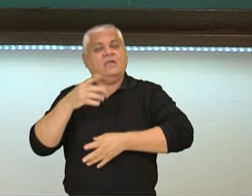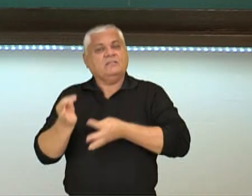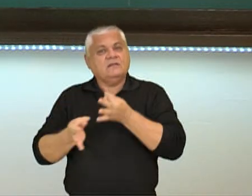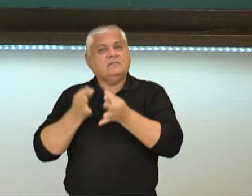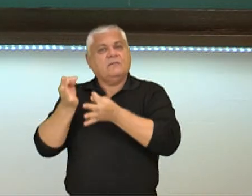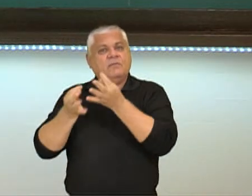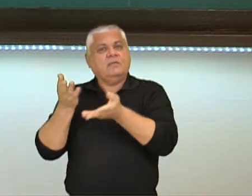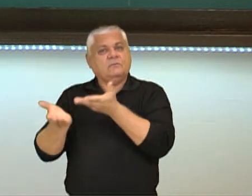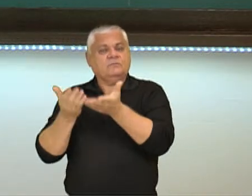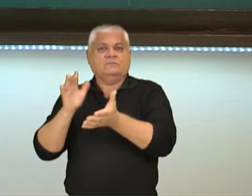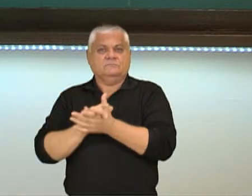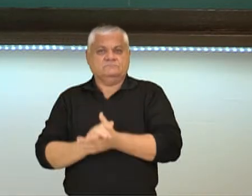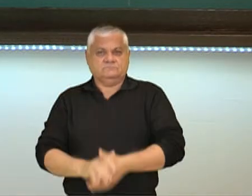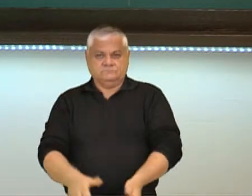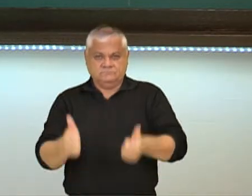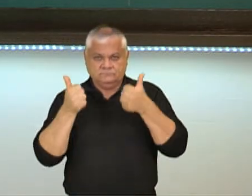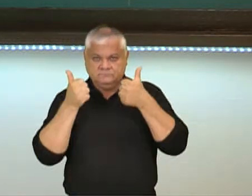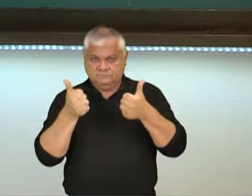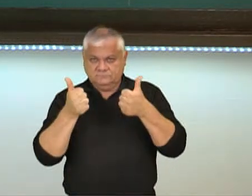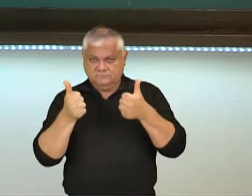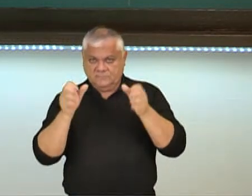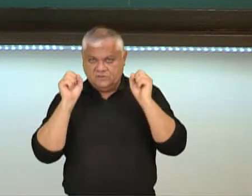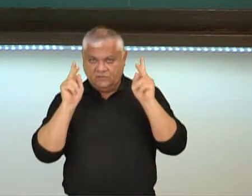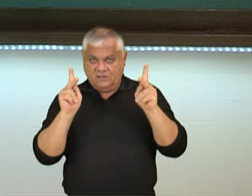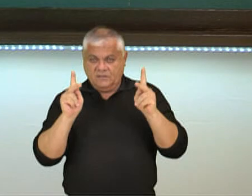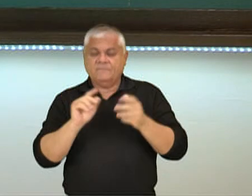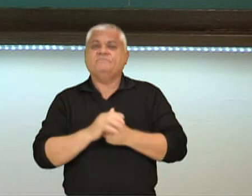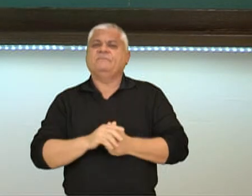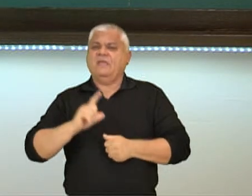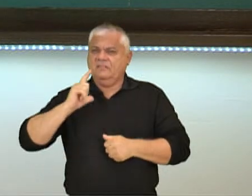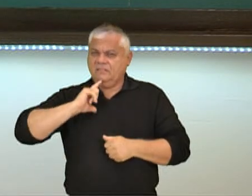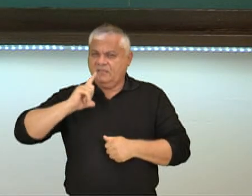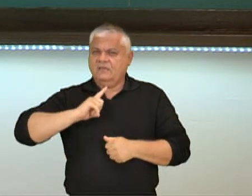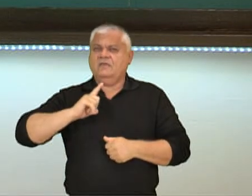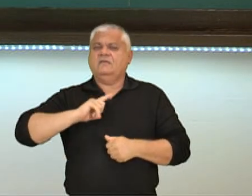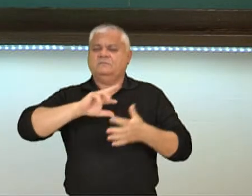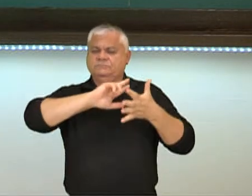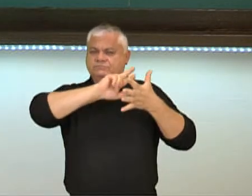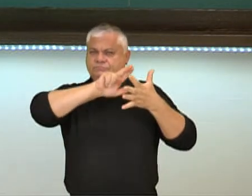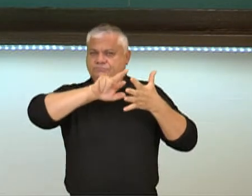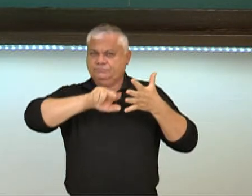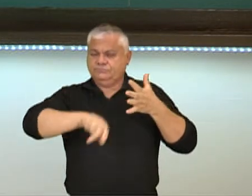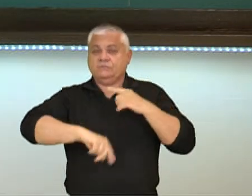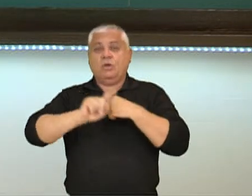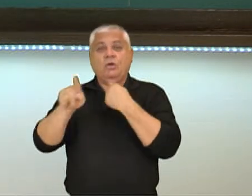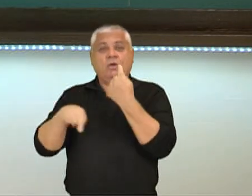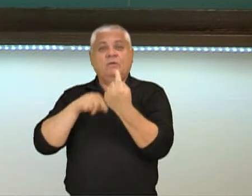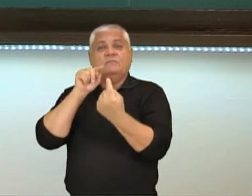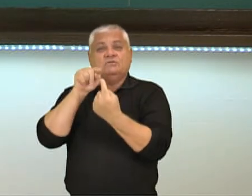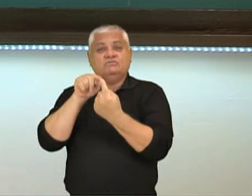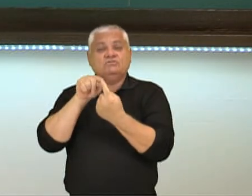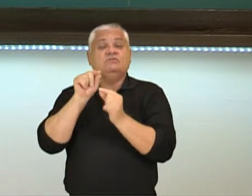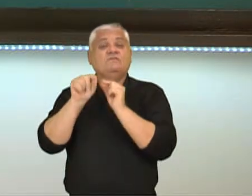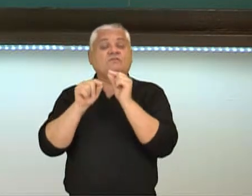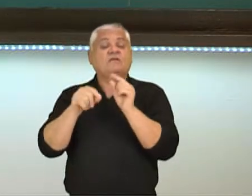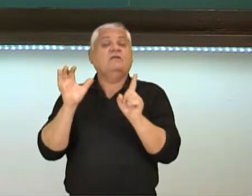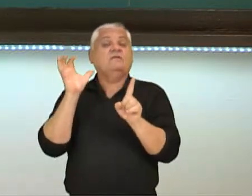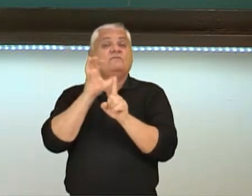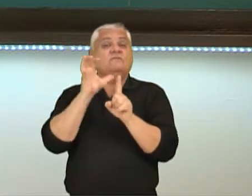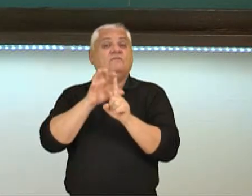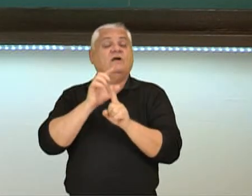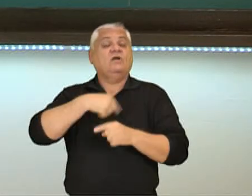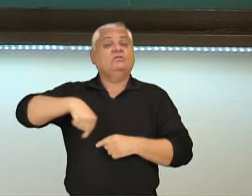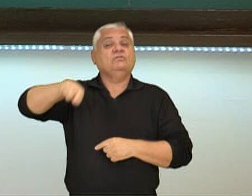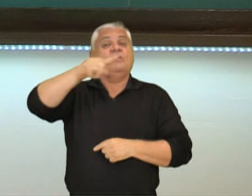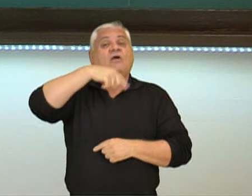geral. Beleza, moçada? Então dá para perceber que realmente tem, então, uma função, né, para tentar fazer a